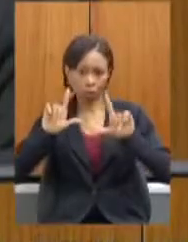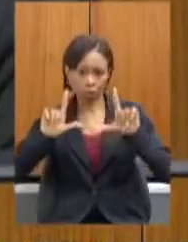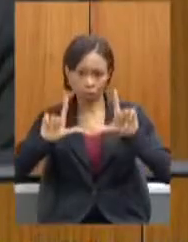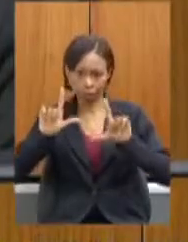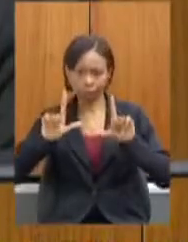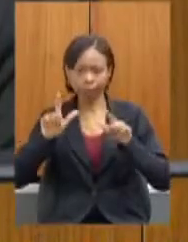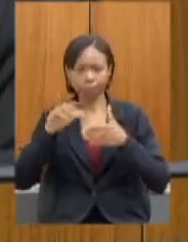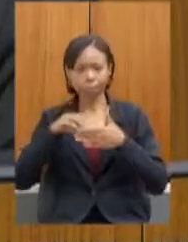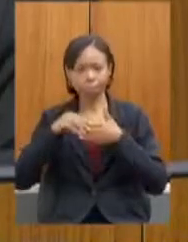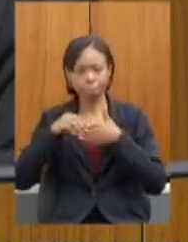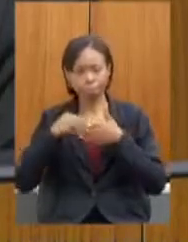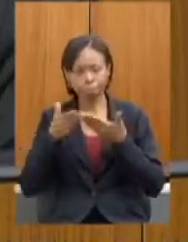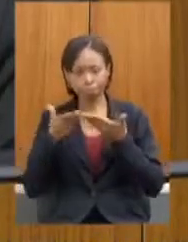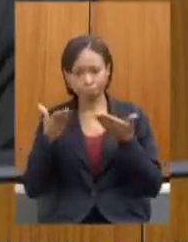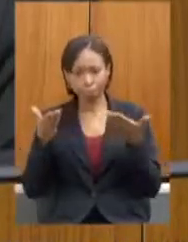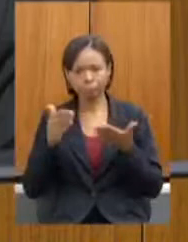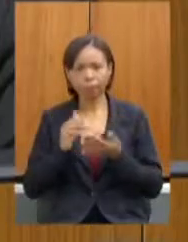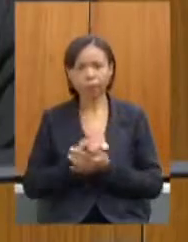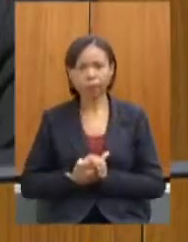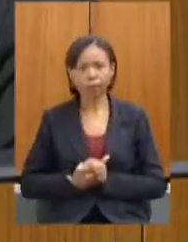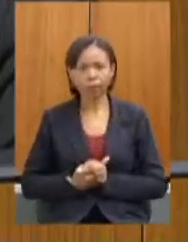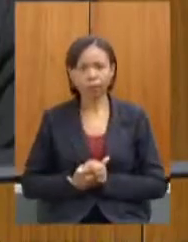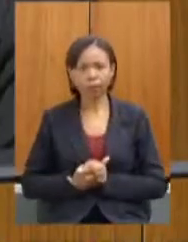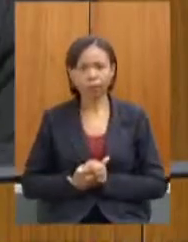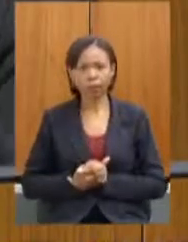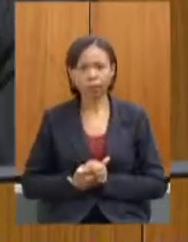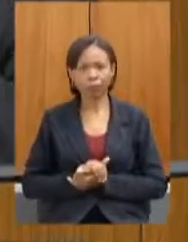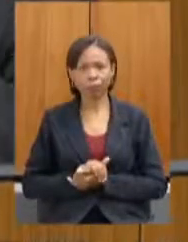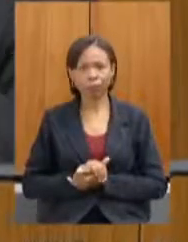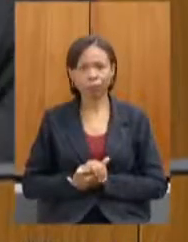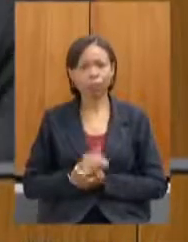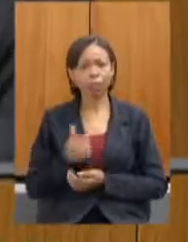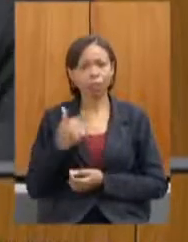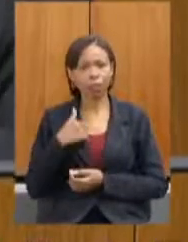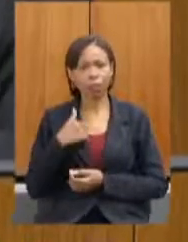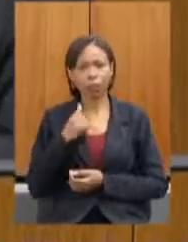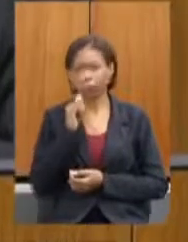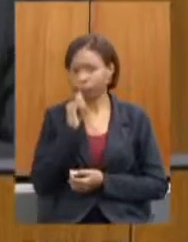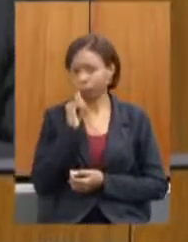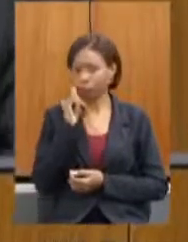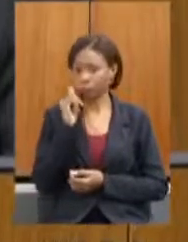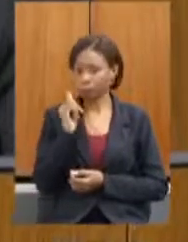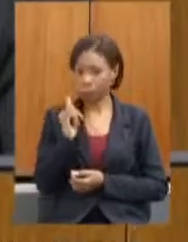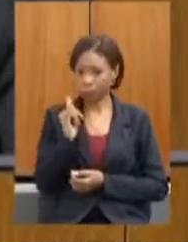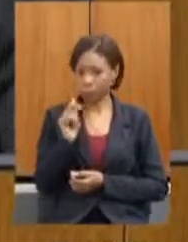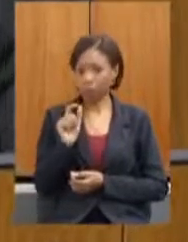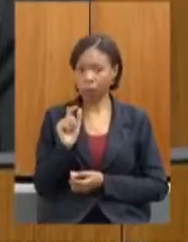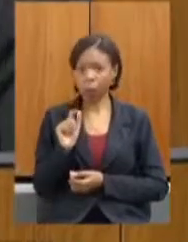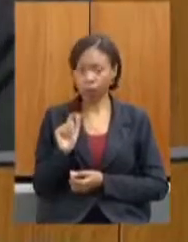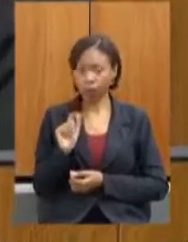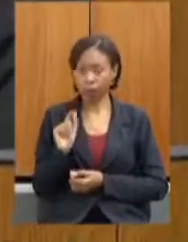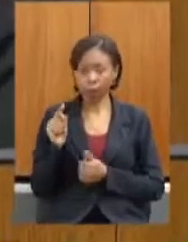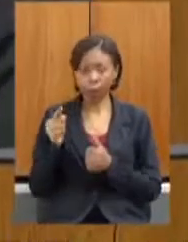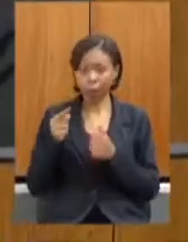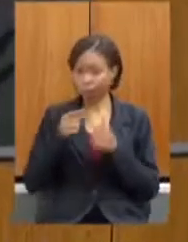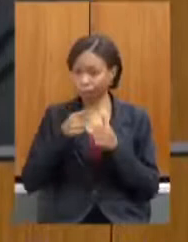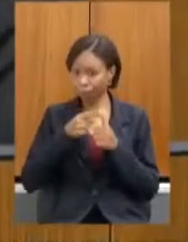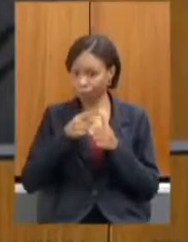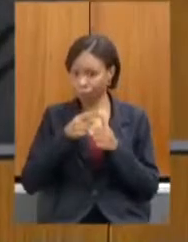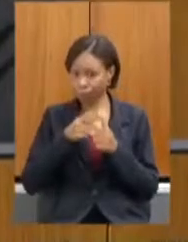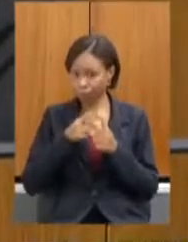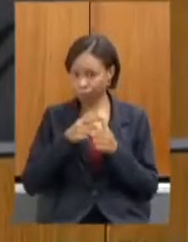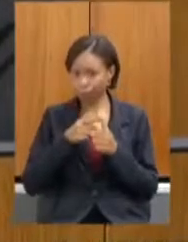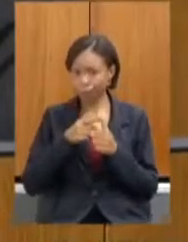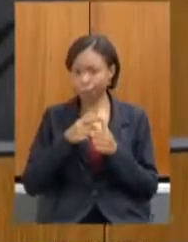é eu quero dizer secretário em primeiro lugar